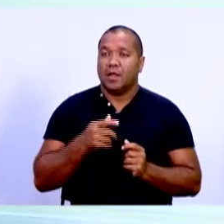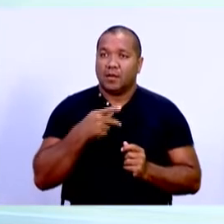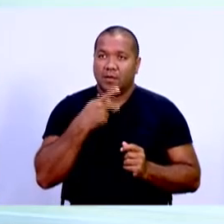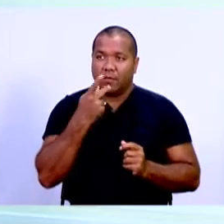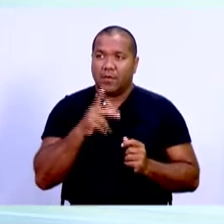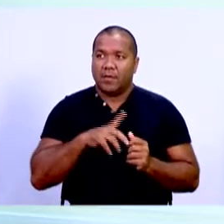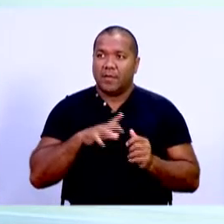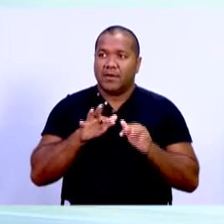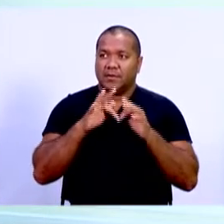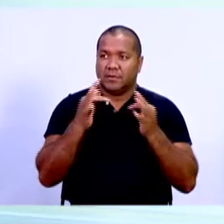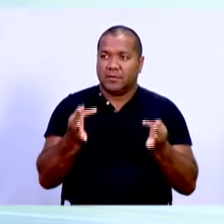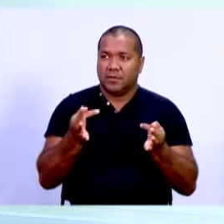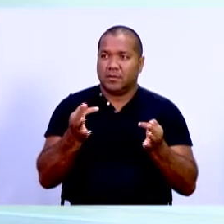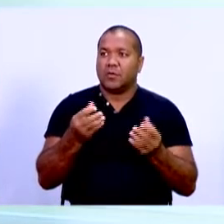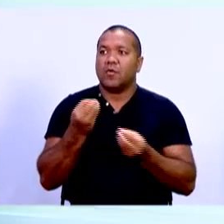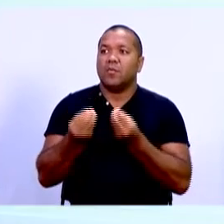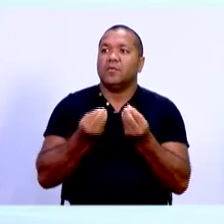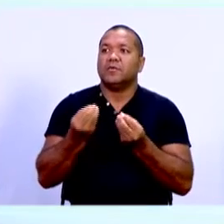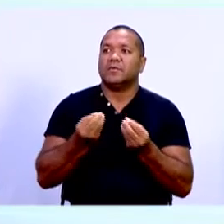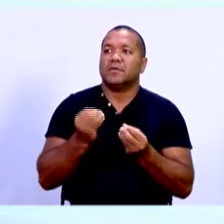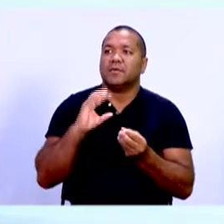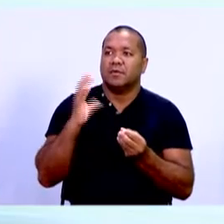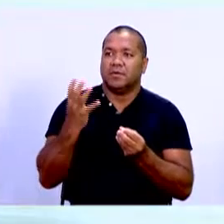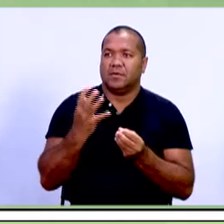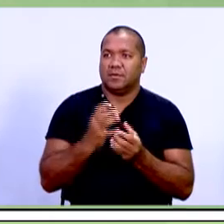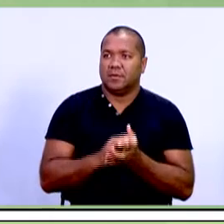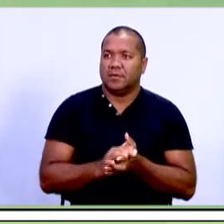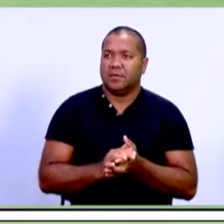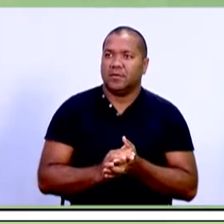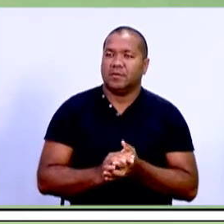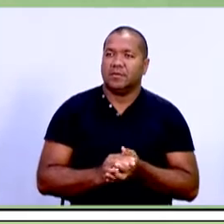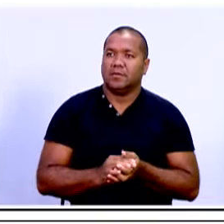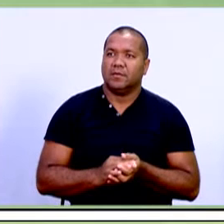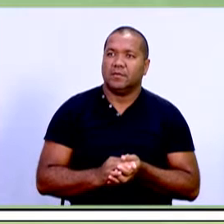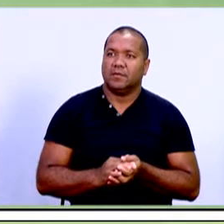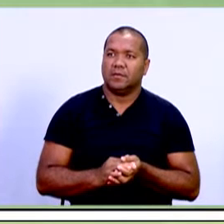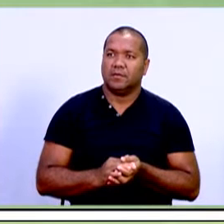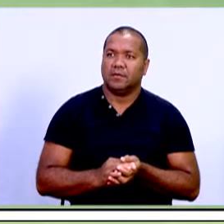prática, como seria isso? Vamos ver aqui no quadro,